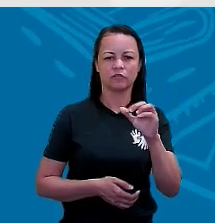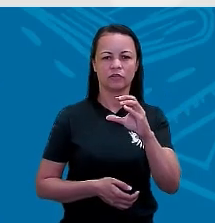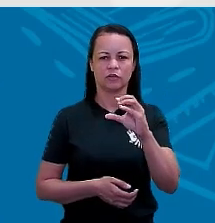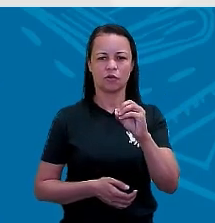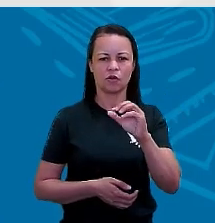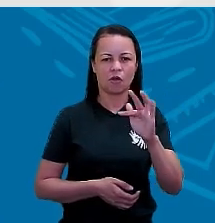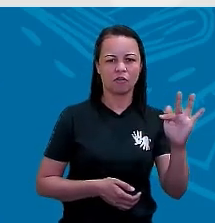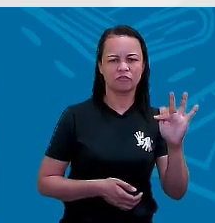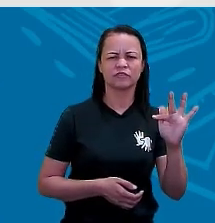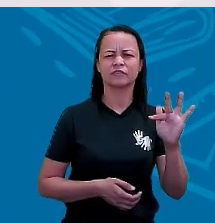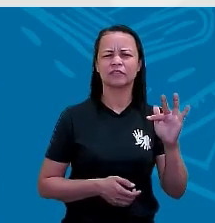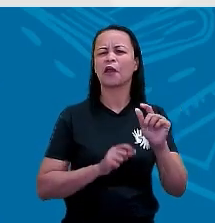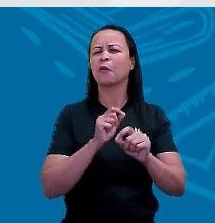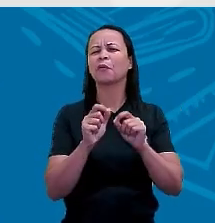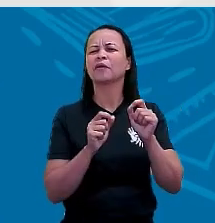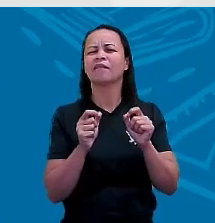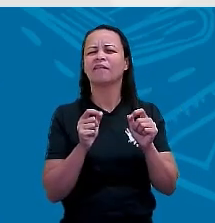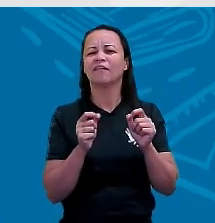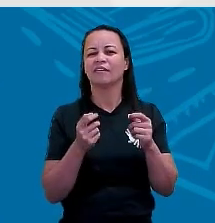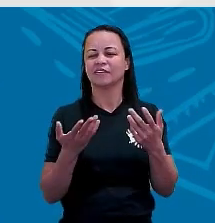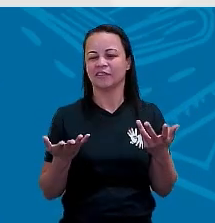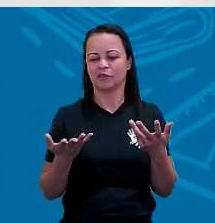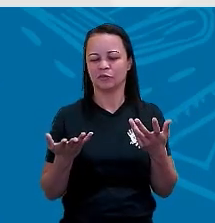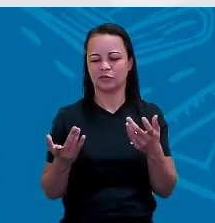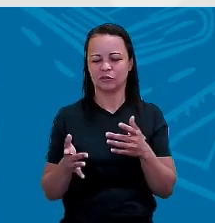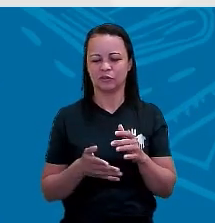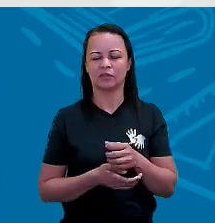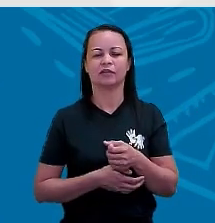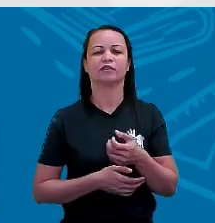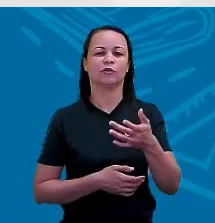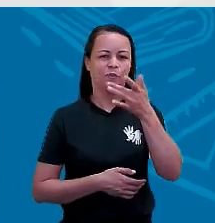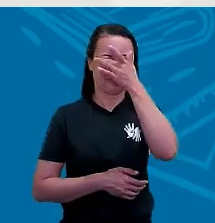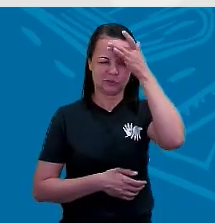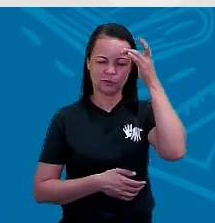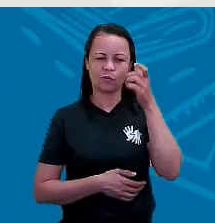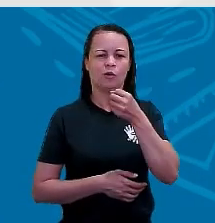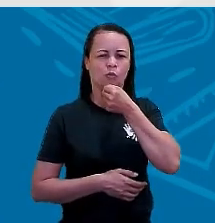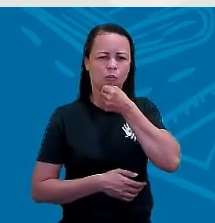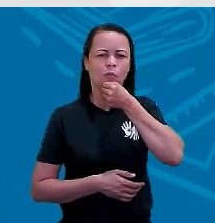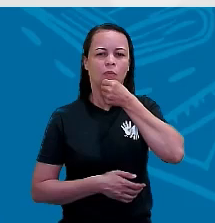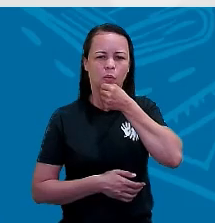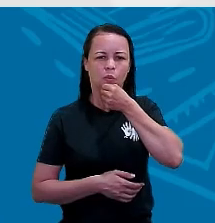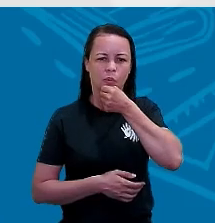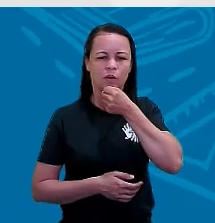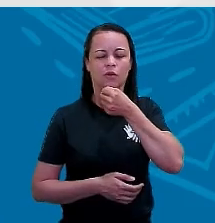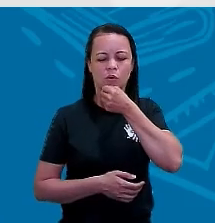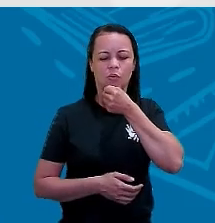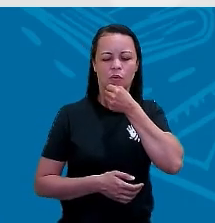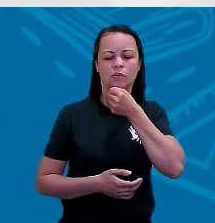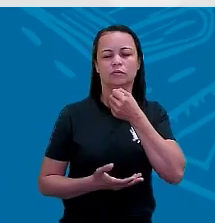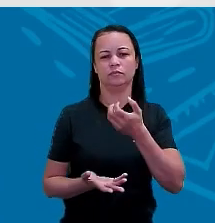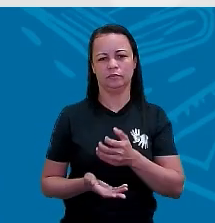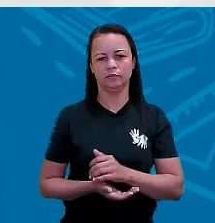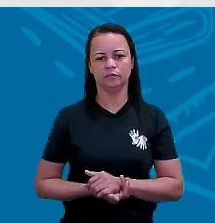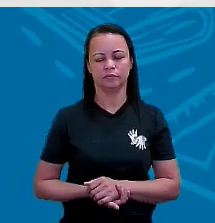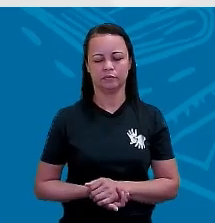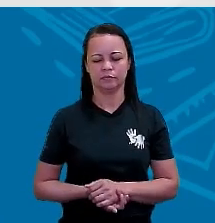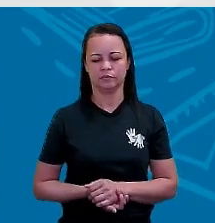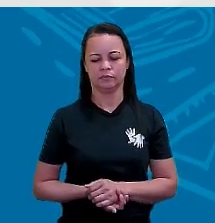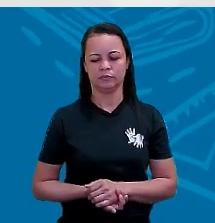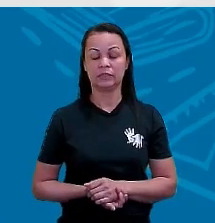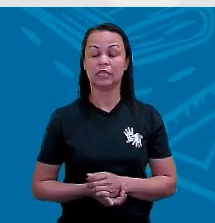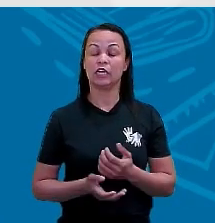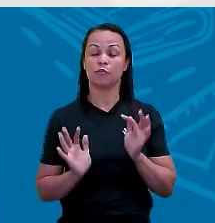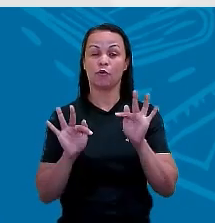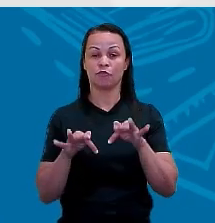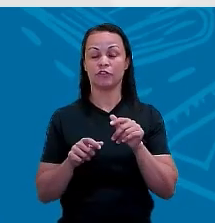isso é o quê? Esse cough, cough. É o som de quê? De alguém tossindo, não é? E por